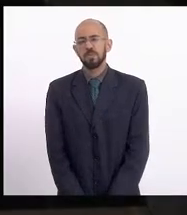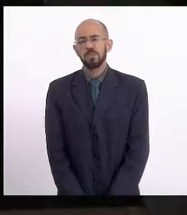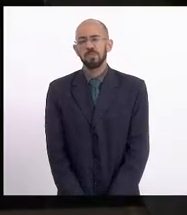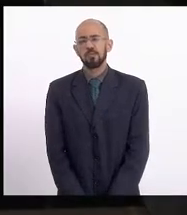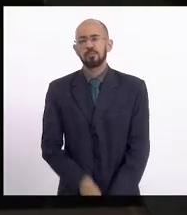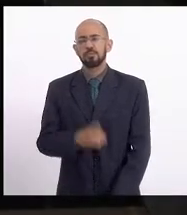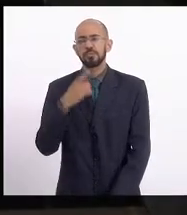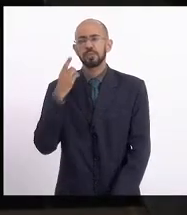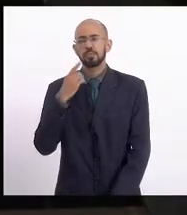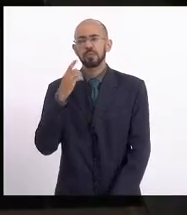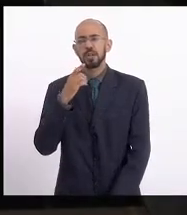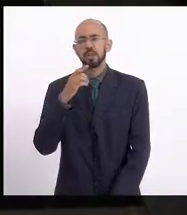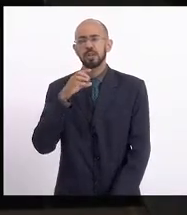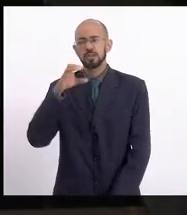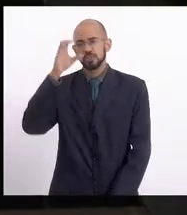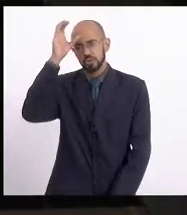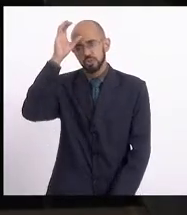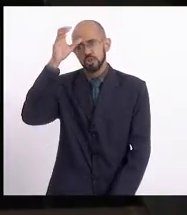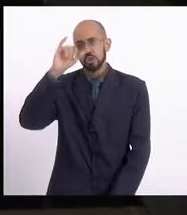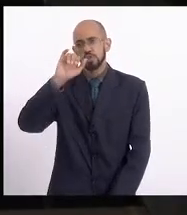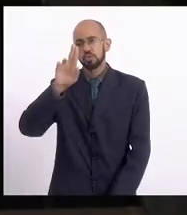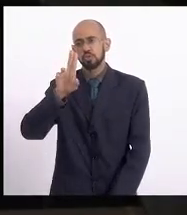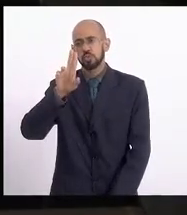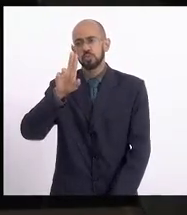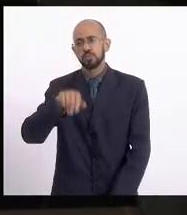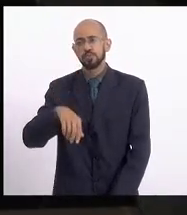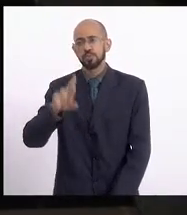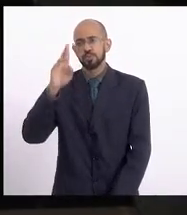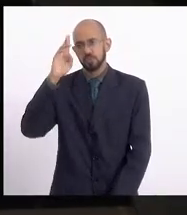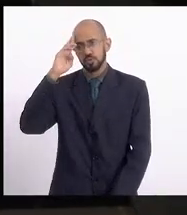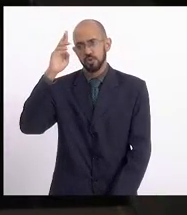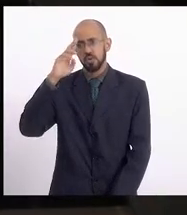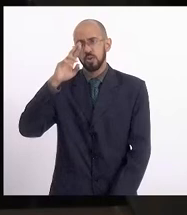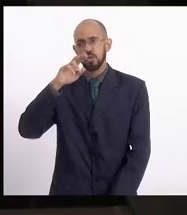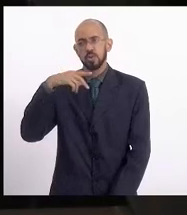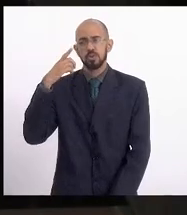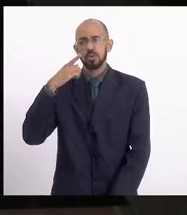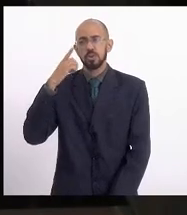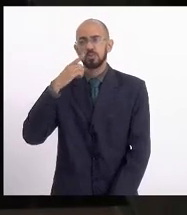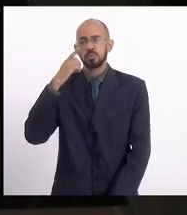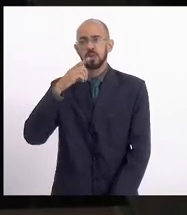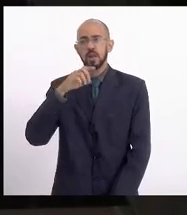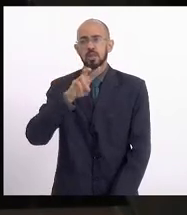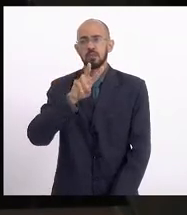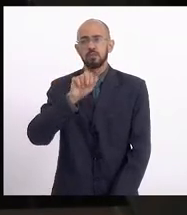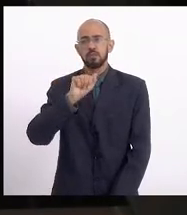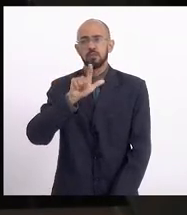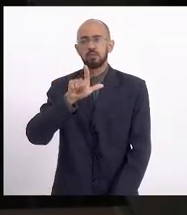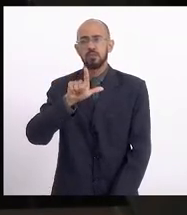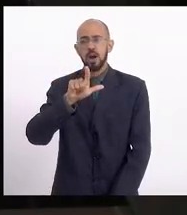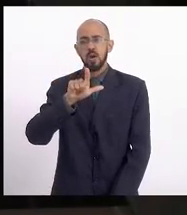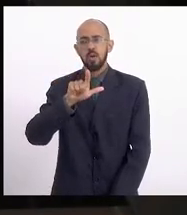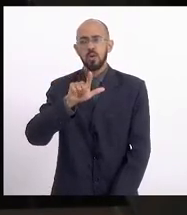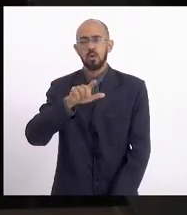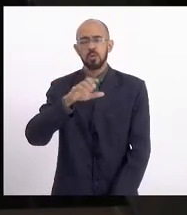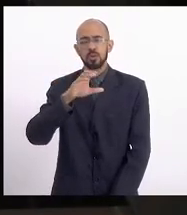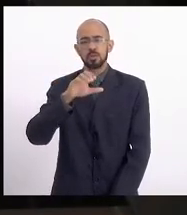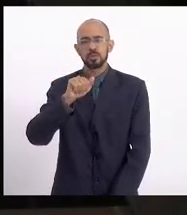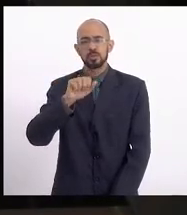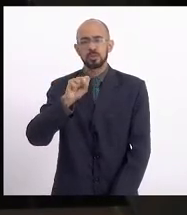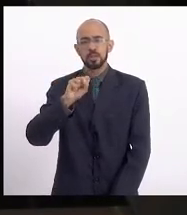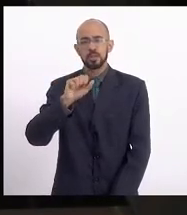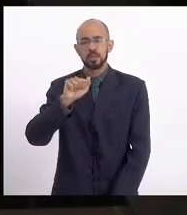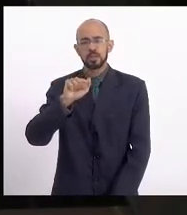deputada Tia Ju, senhor deputado Valda Ceasa, senhoras e